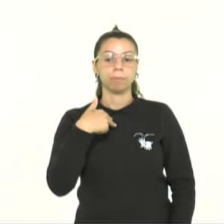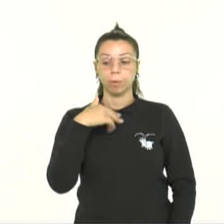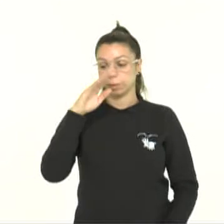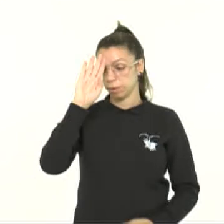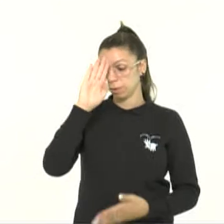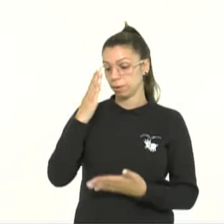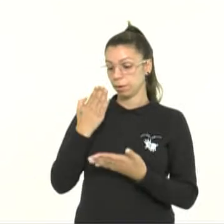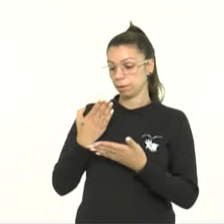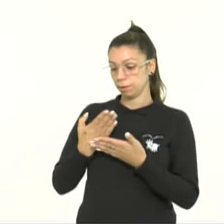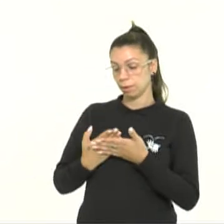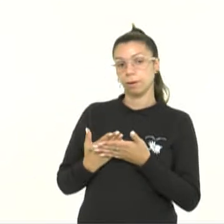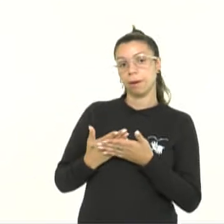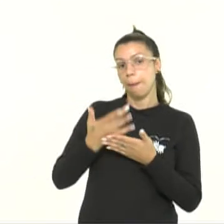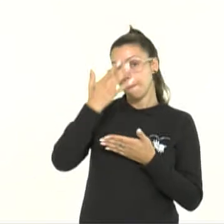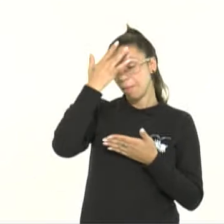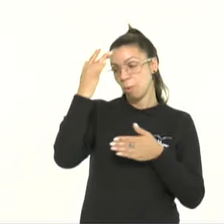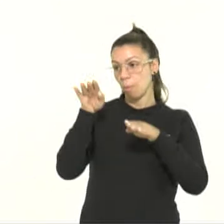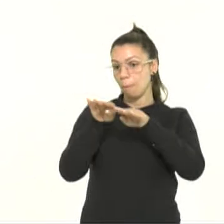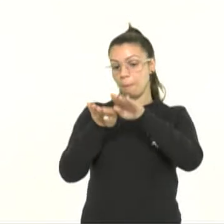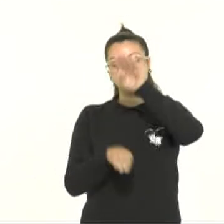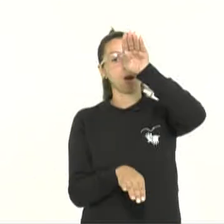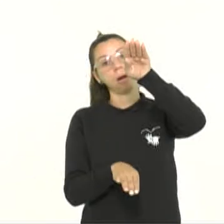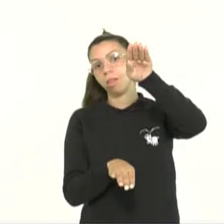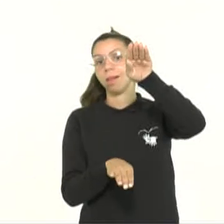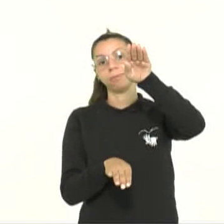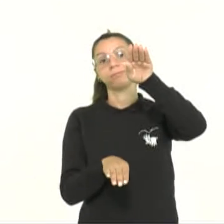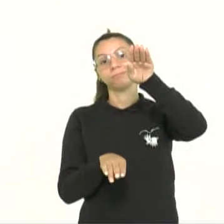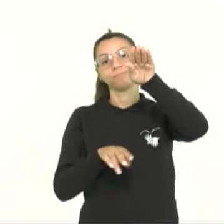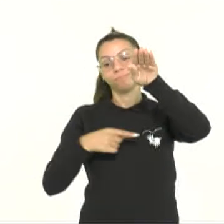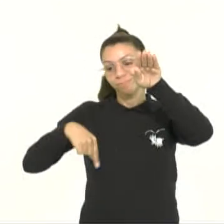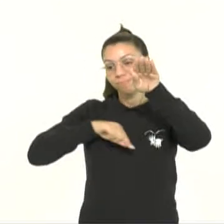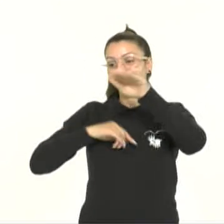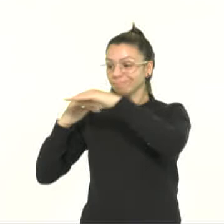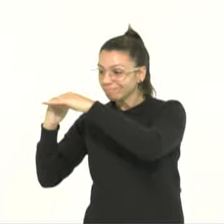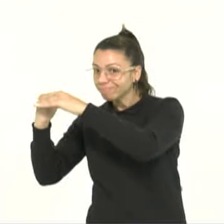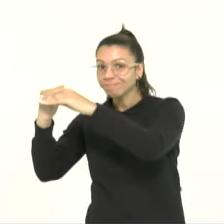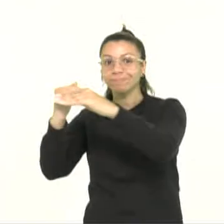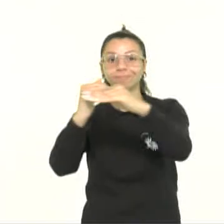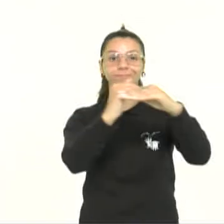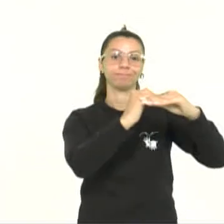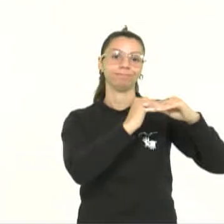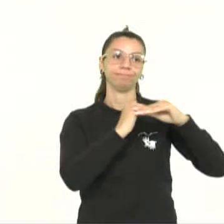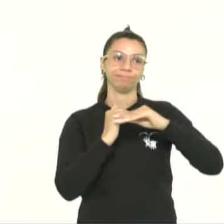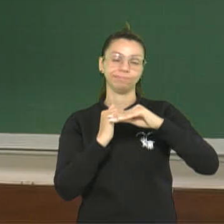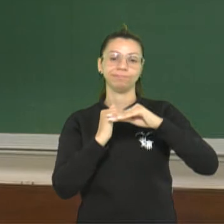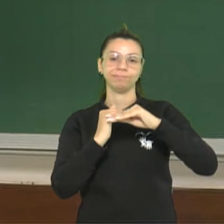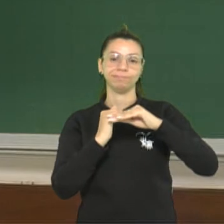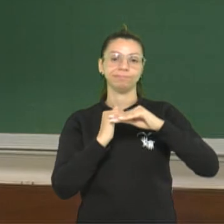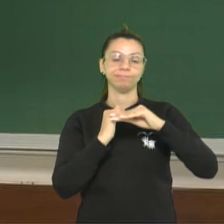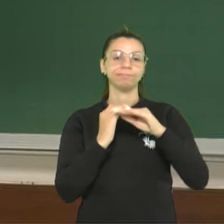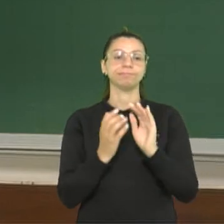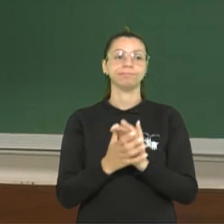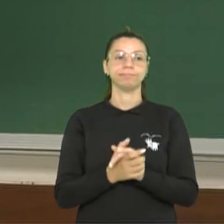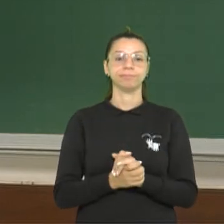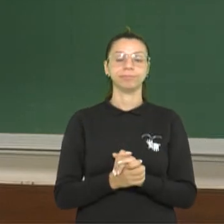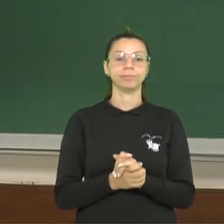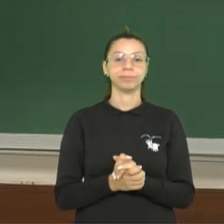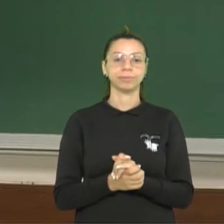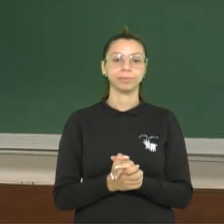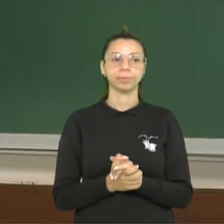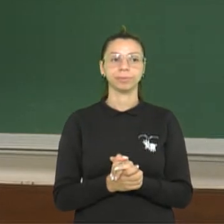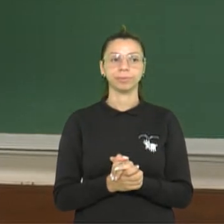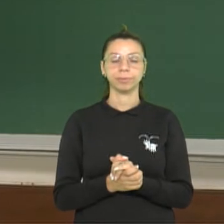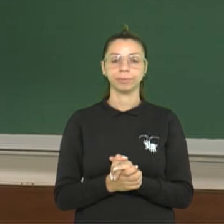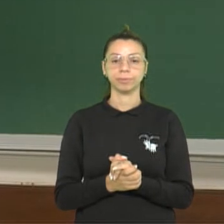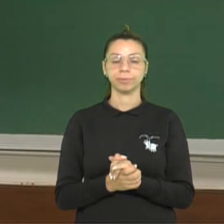que alguém seja melhor do que o outro. Ninguém é melhor que ninguém. Yeah? Então, veja lá, o que está ali